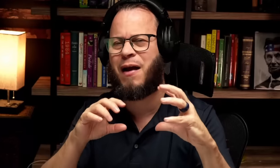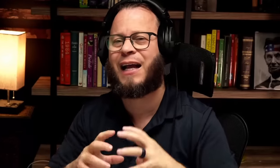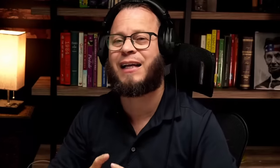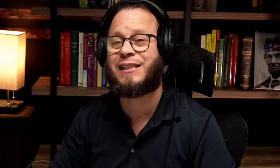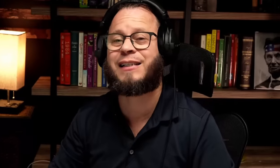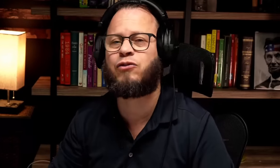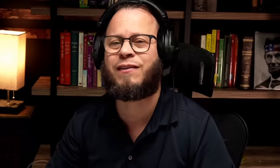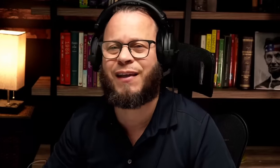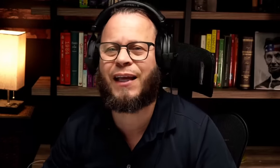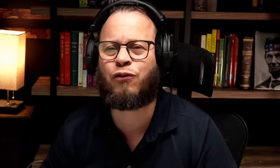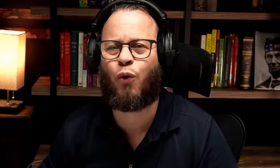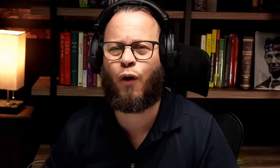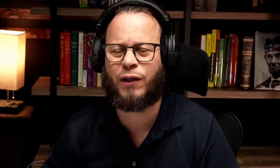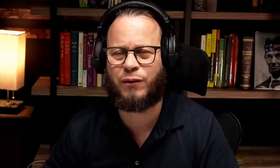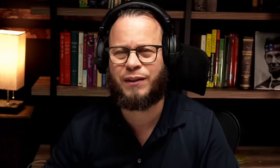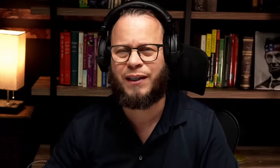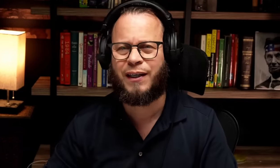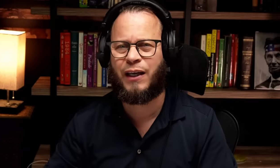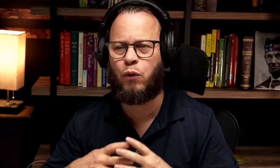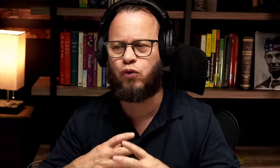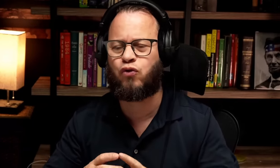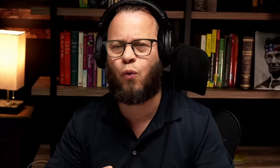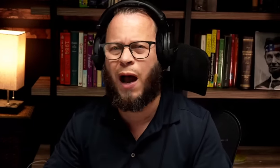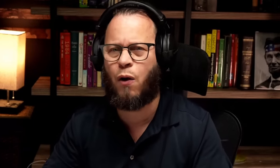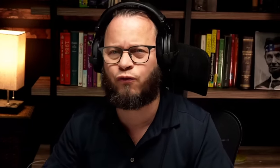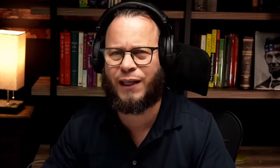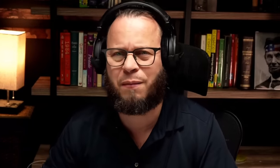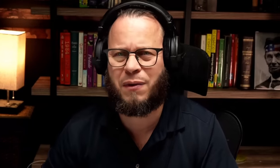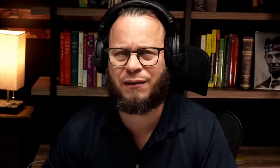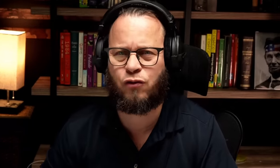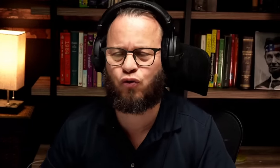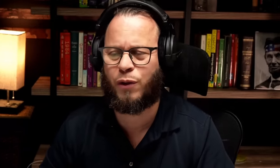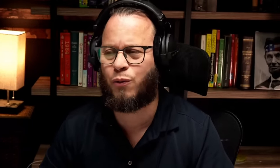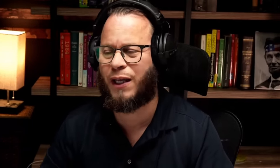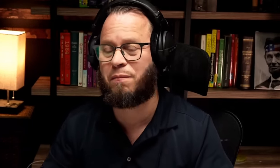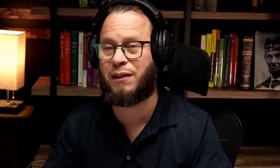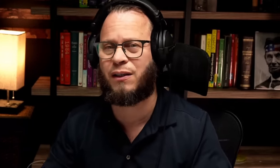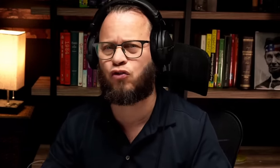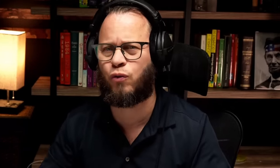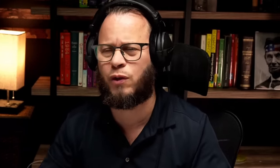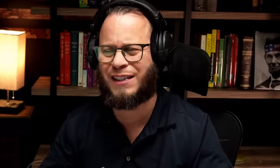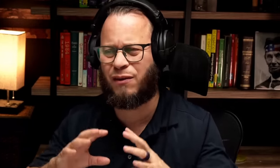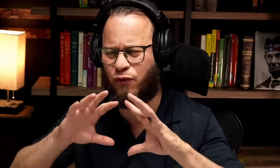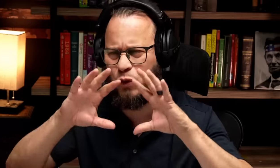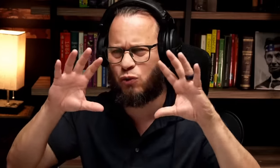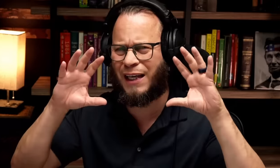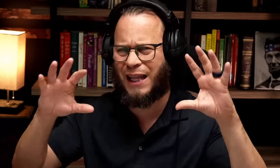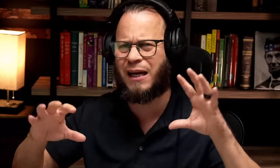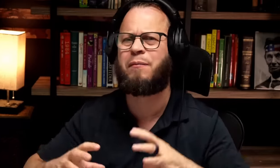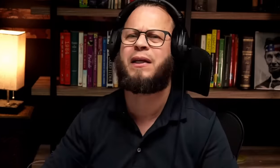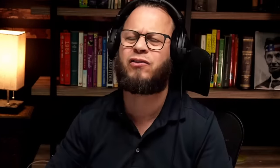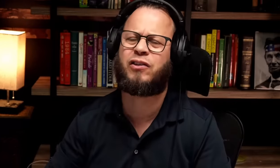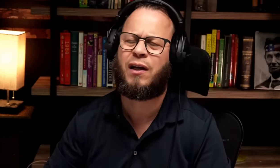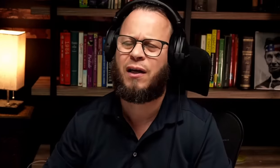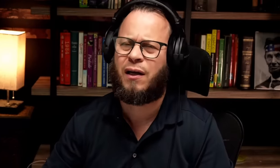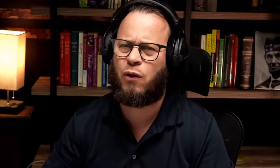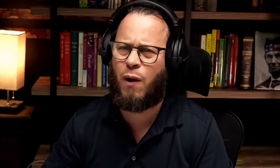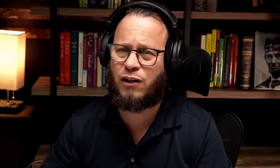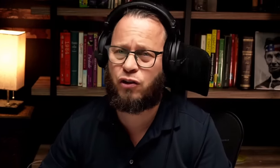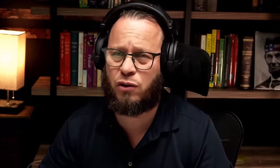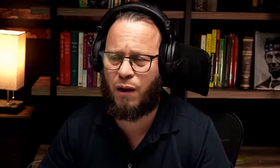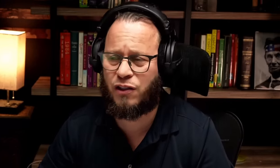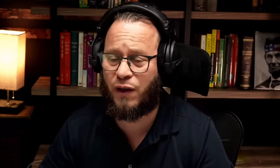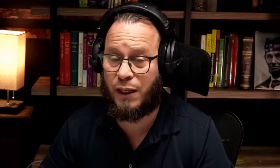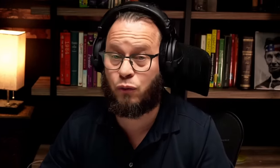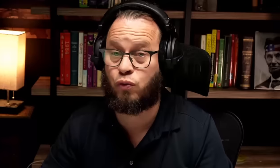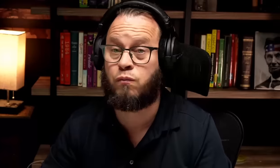essa marcação de território. Eu sou alfa, quem manda sou eu, quem manda sou eu. Você viu isso claramente. Eu acho